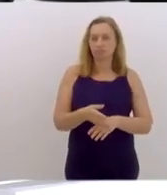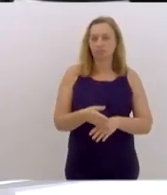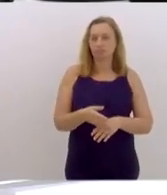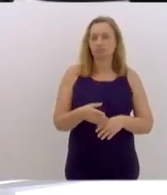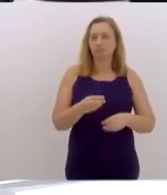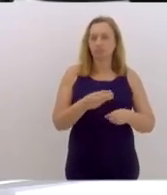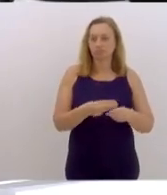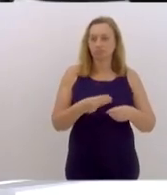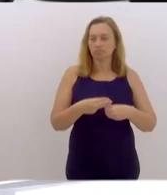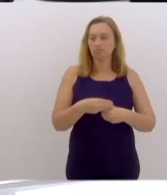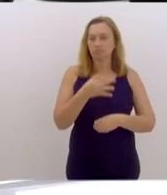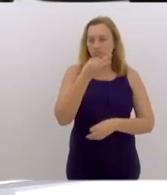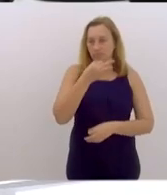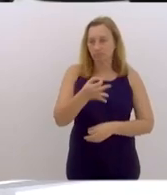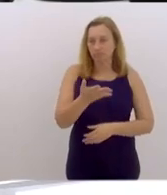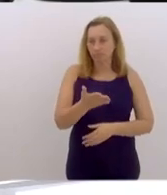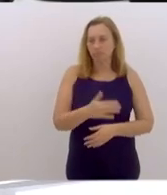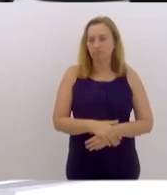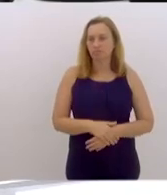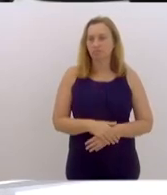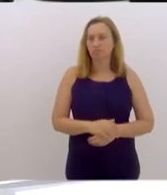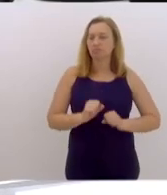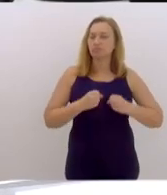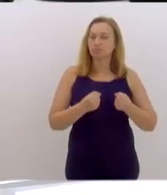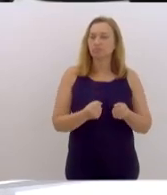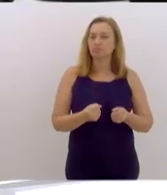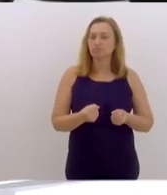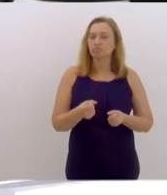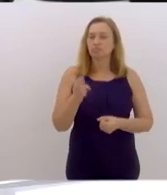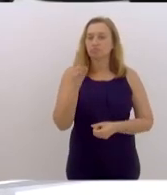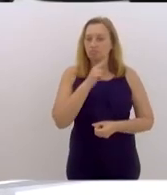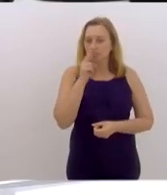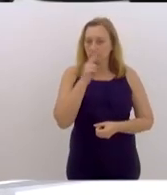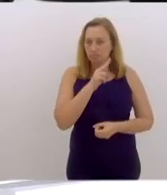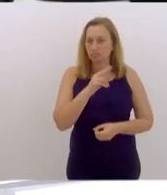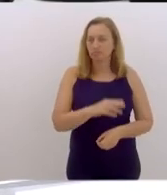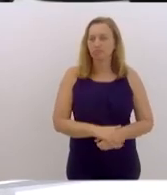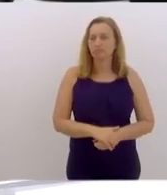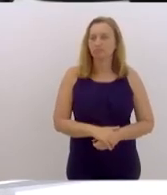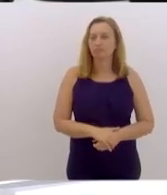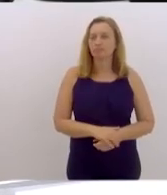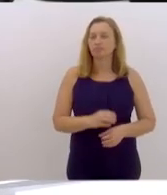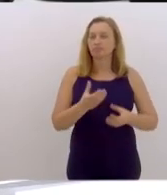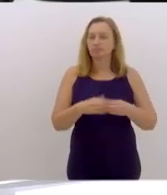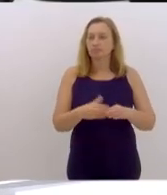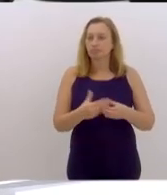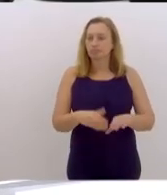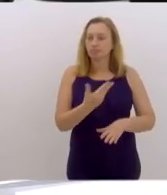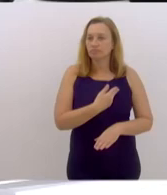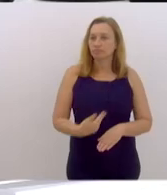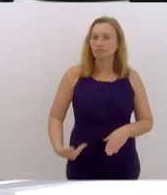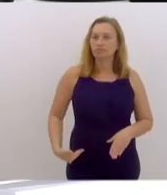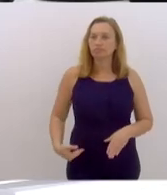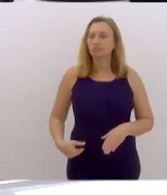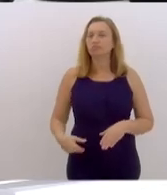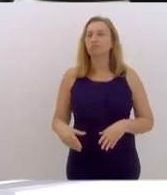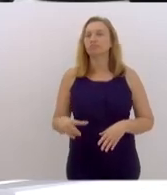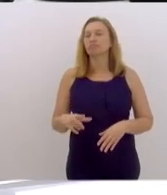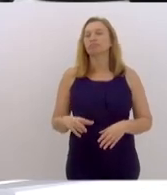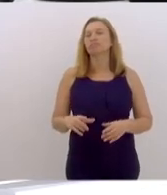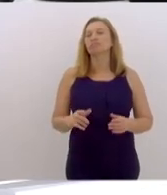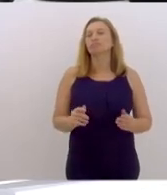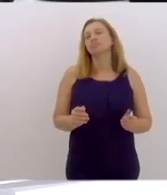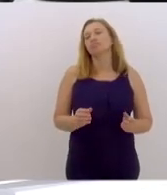aí a sugestão Insisto que é urgente e o concurso público para preenchimento de cargos